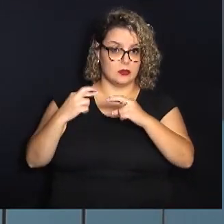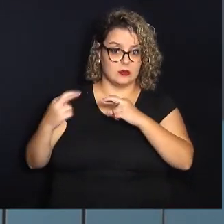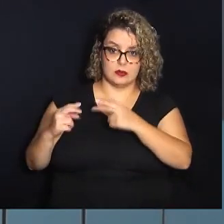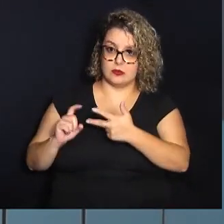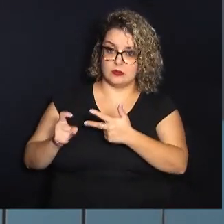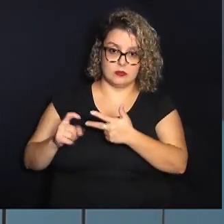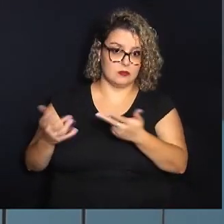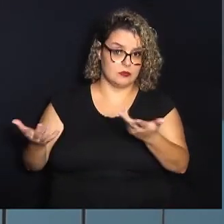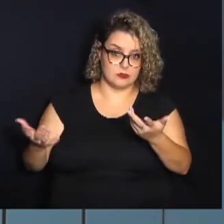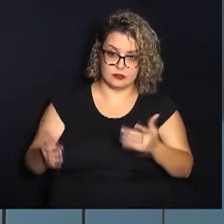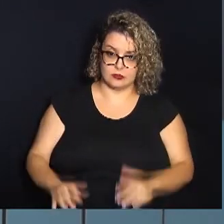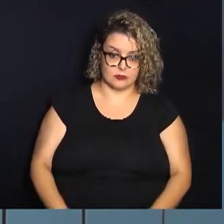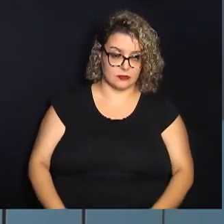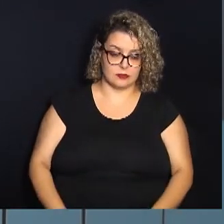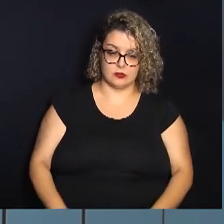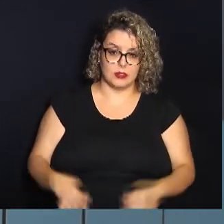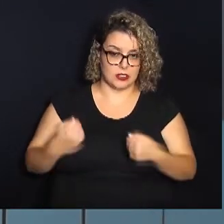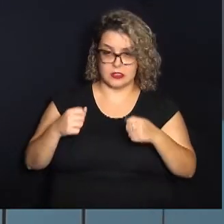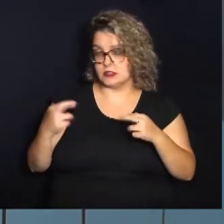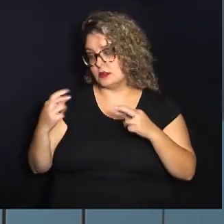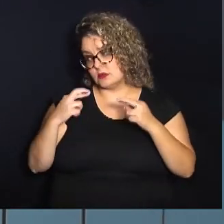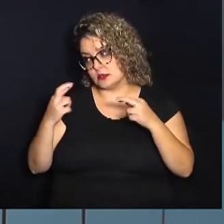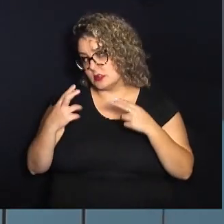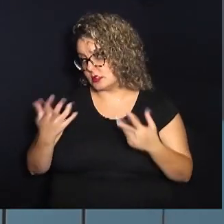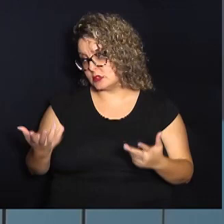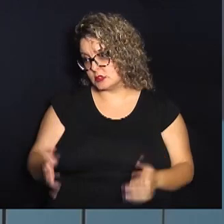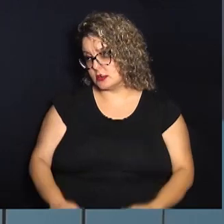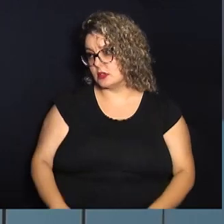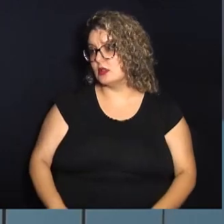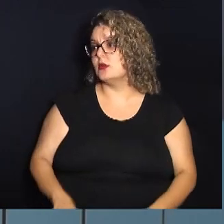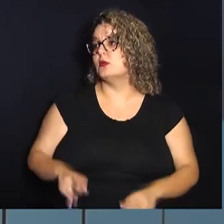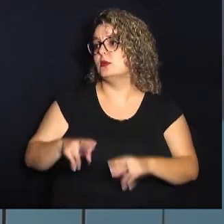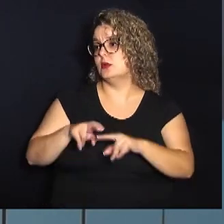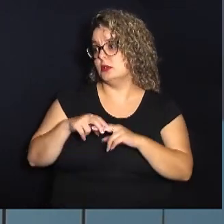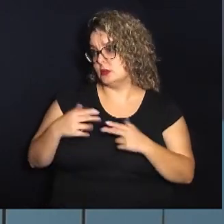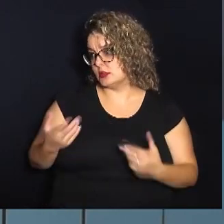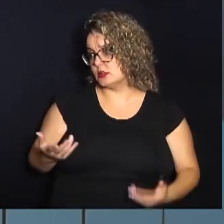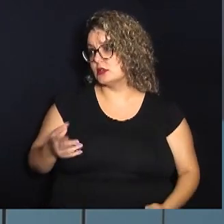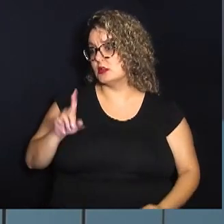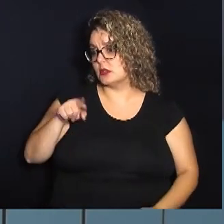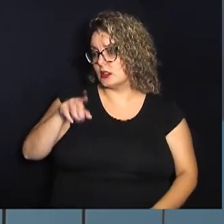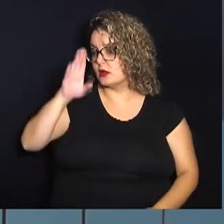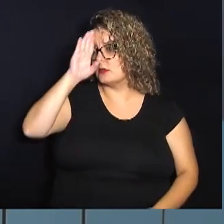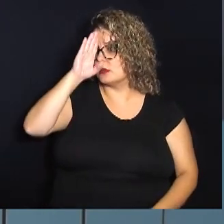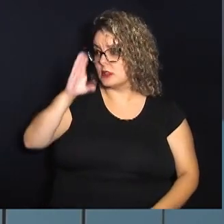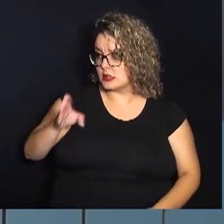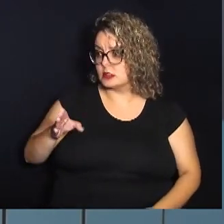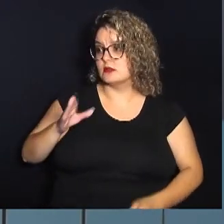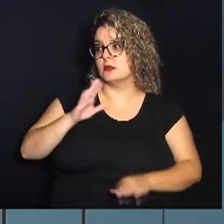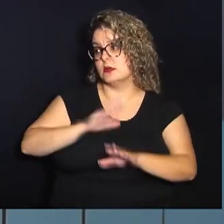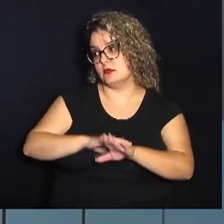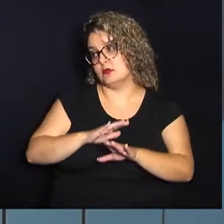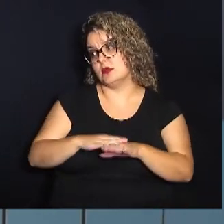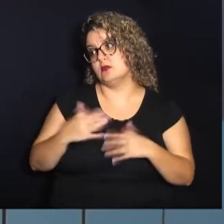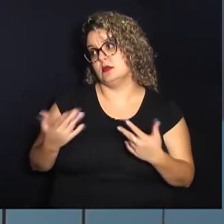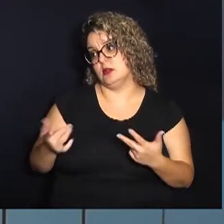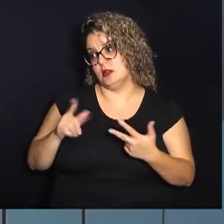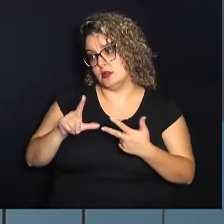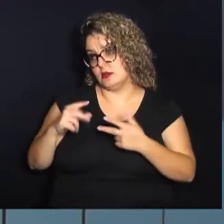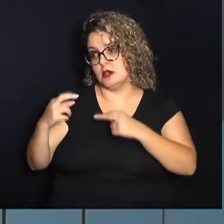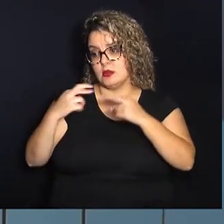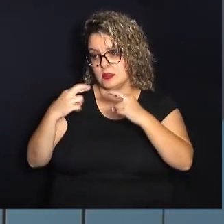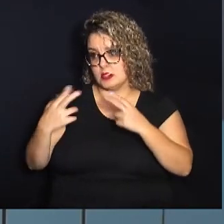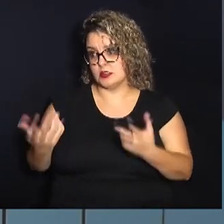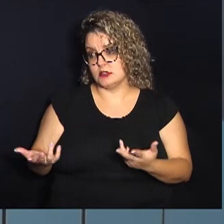executivo. Ele tem que fiscalizar, né? É para isso que acho que é uma das principais funções do legislativo é a